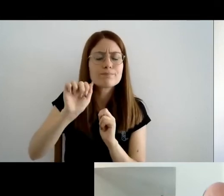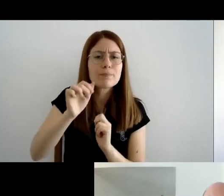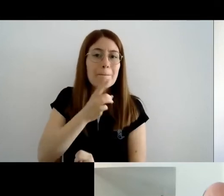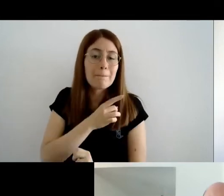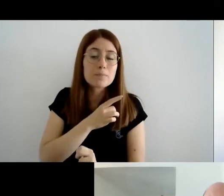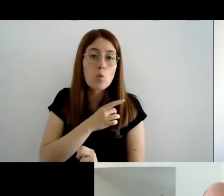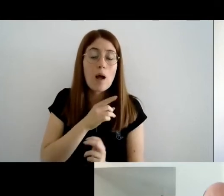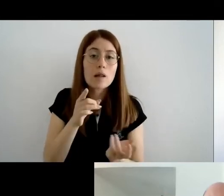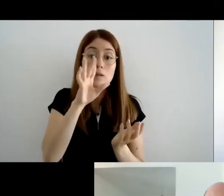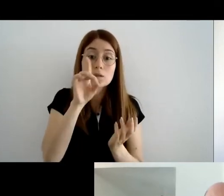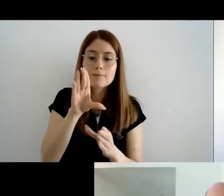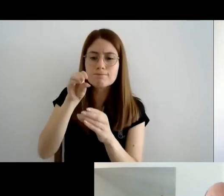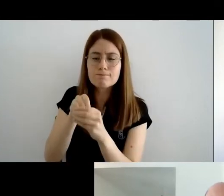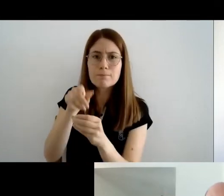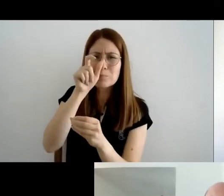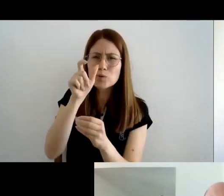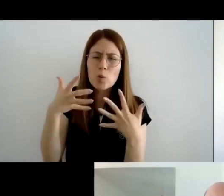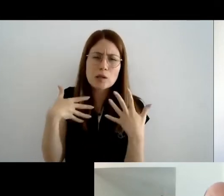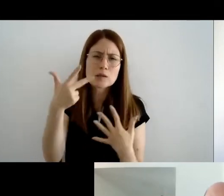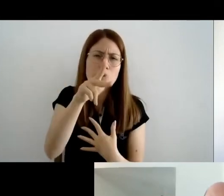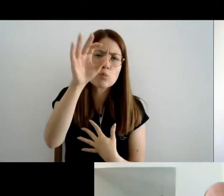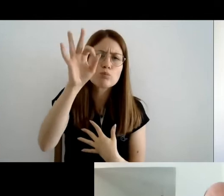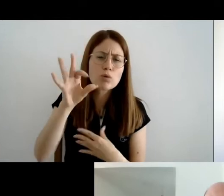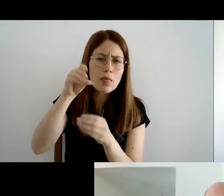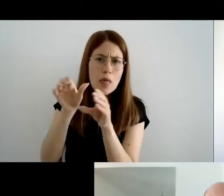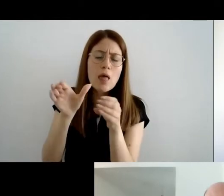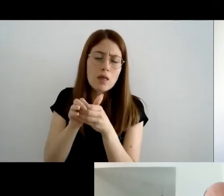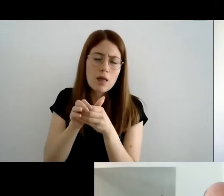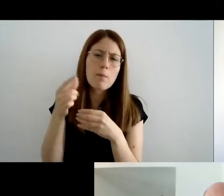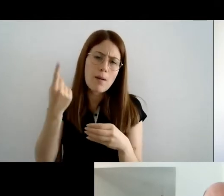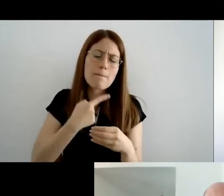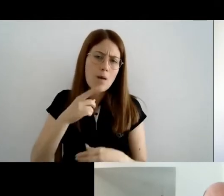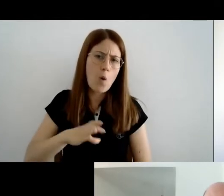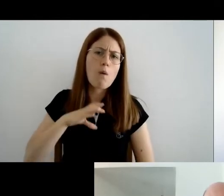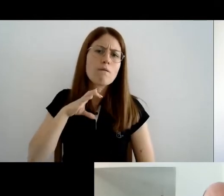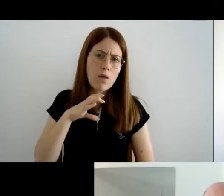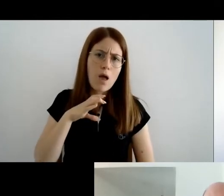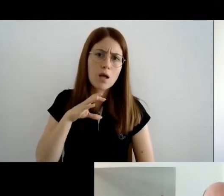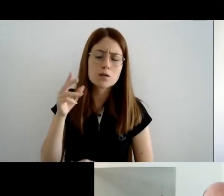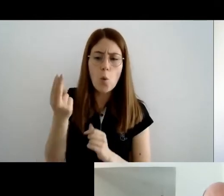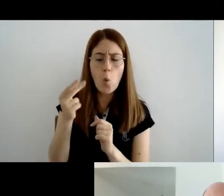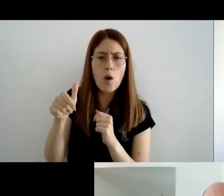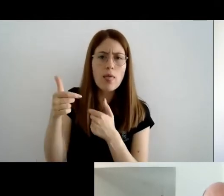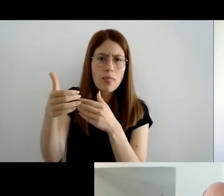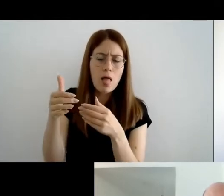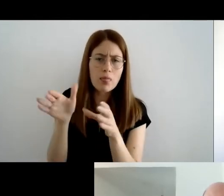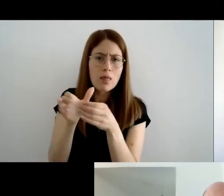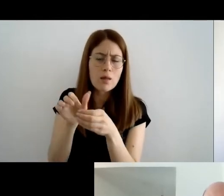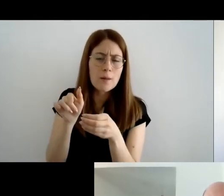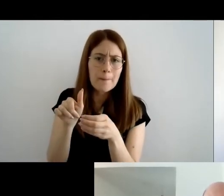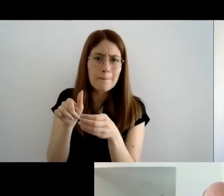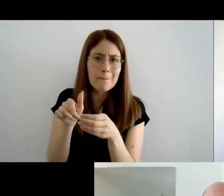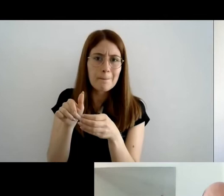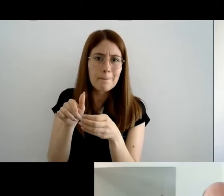são elementos do corpo inteiro da equipa, valem a confiança de a unidade da equipa e os outros, aliás,